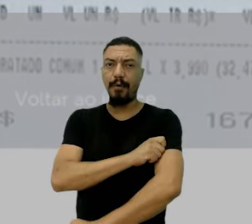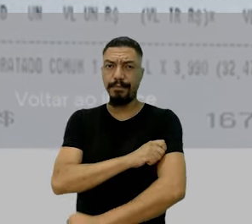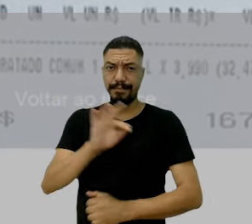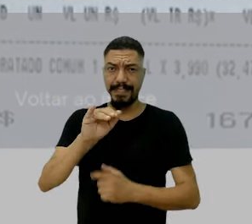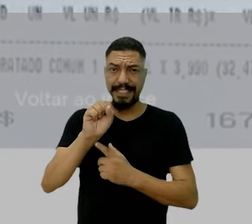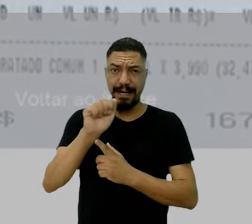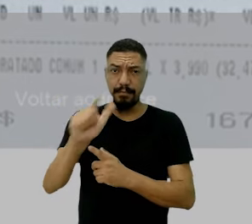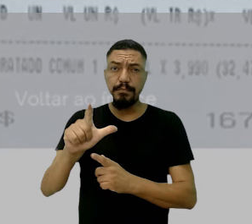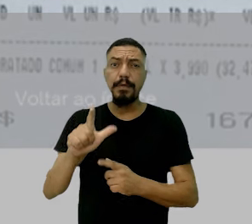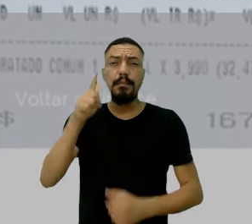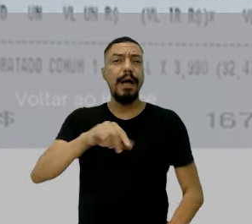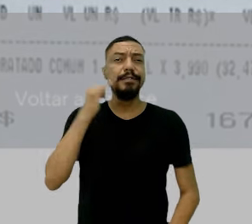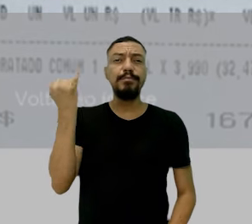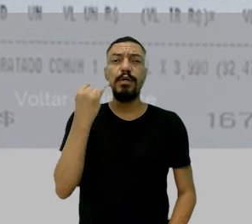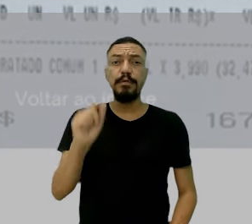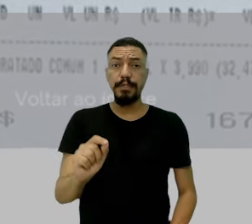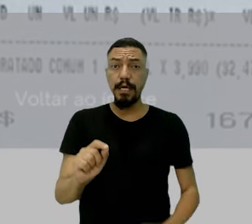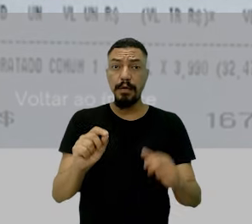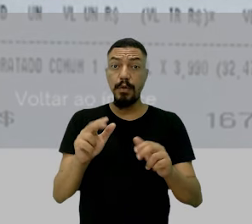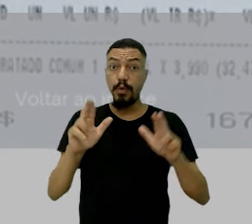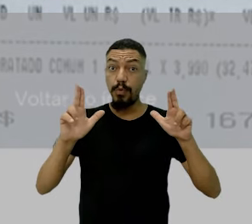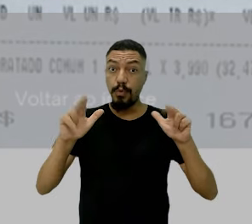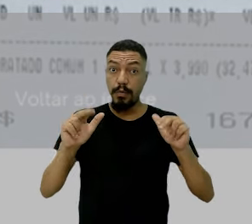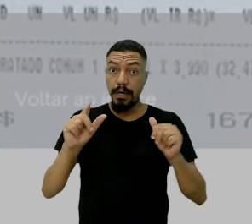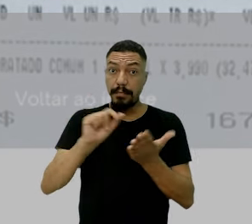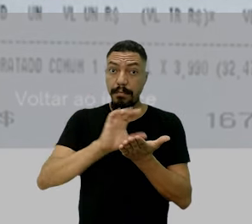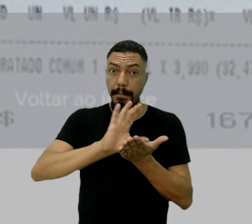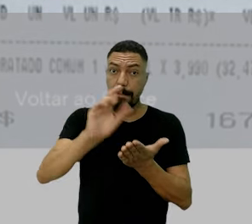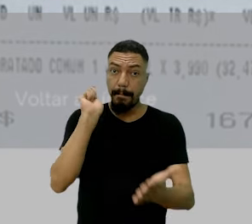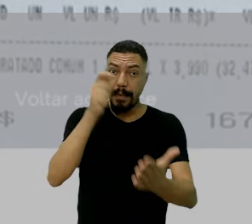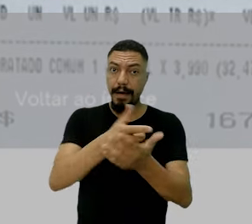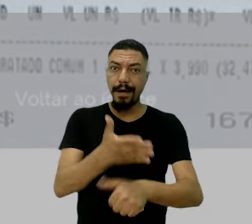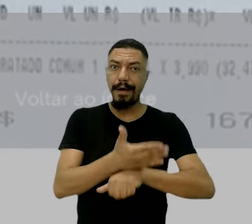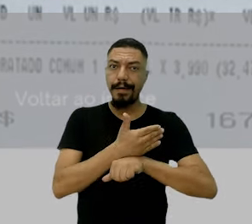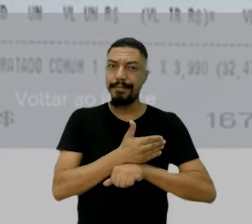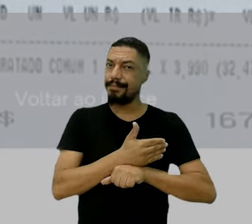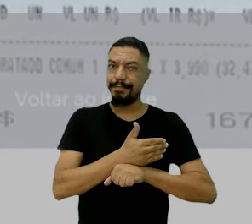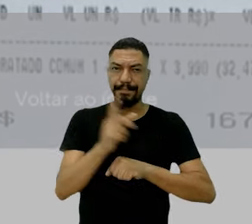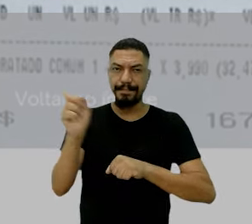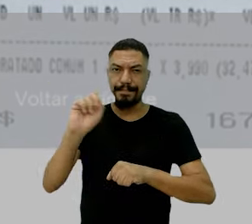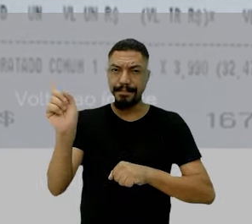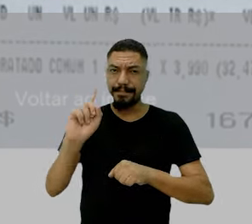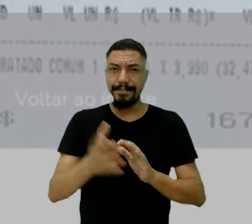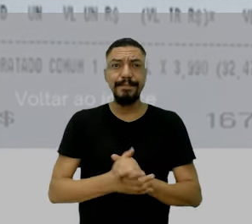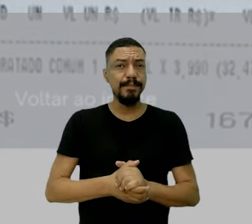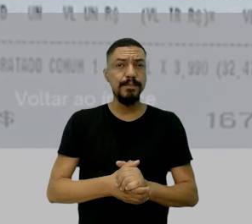fiscal. Uma coisa importante, nunca paguem antecipadamente.